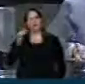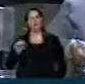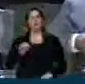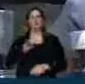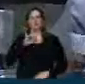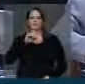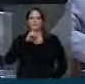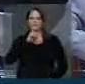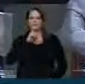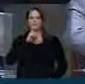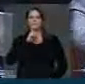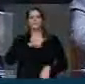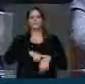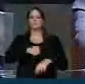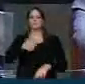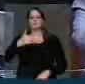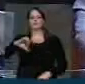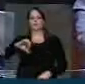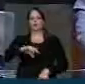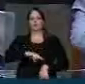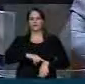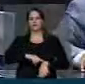julho, às